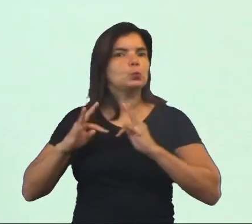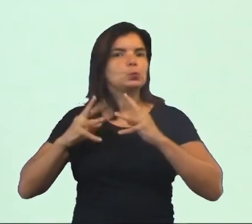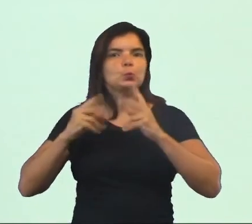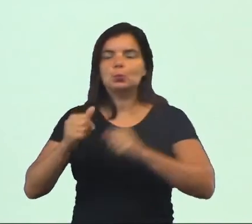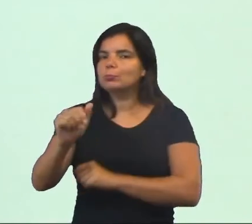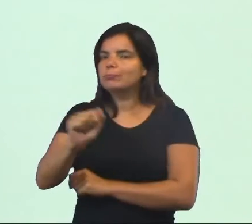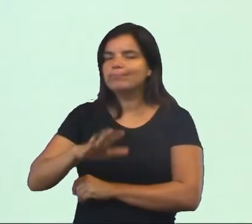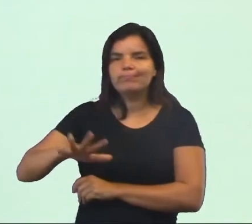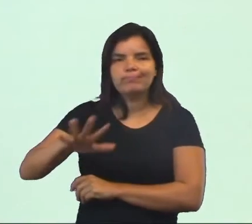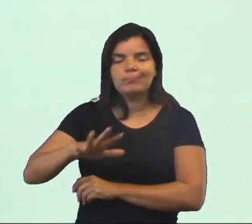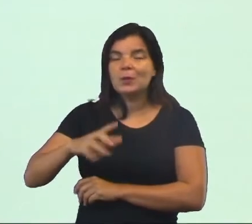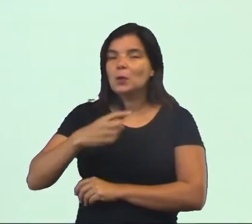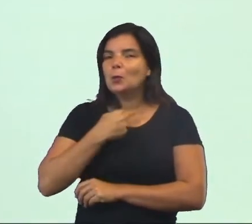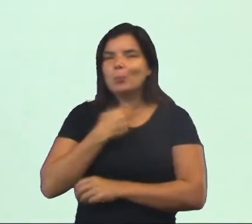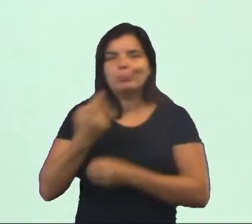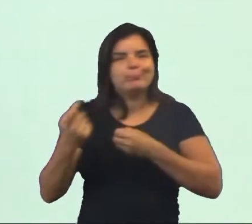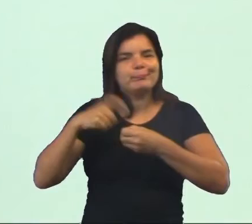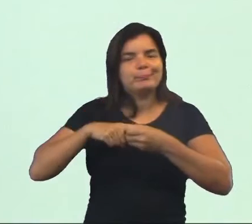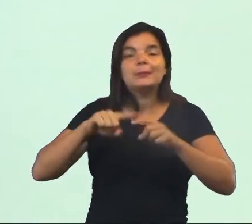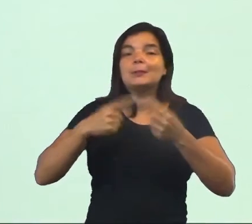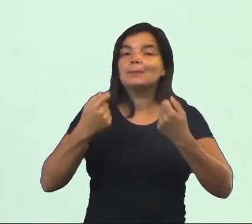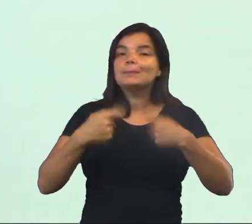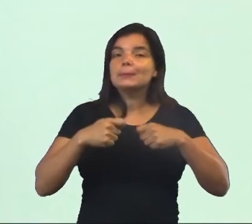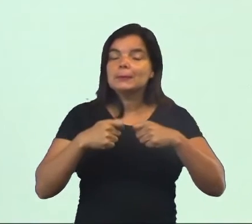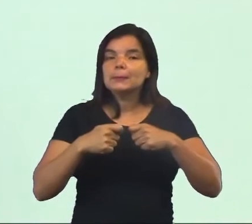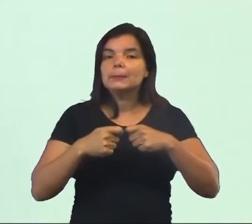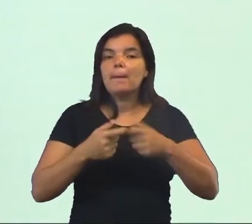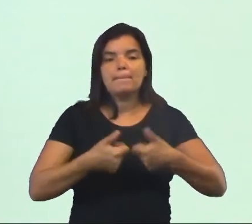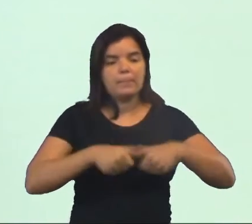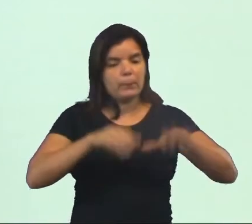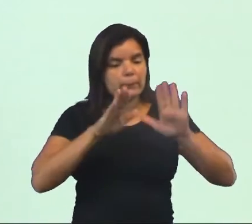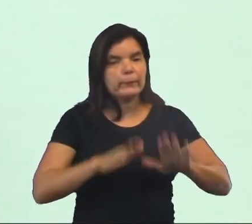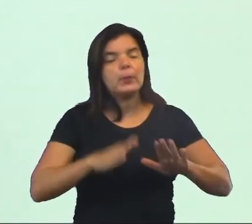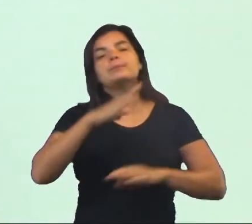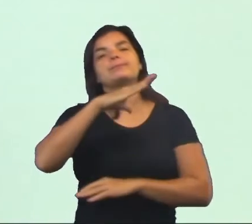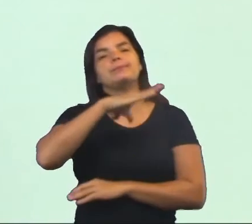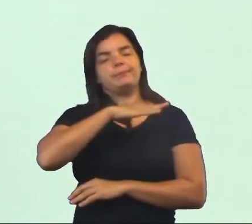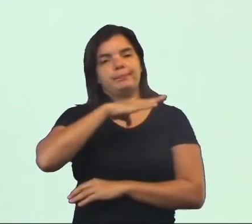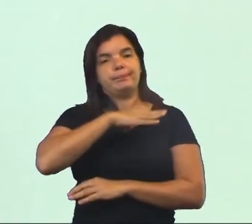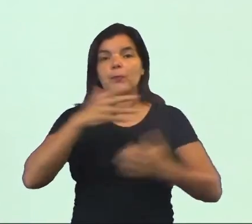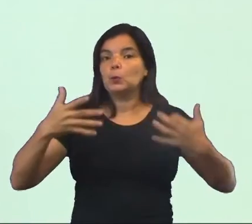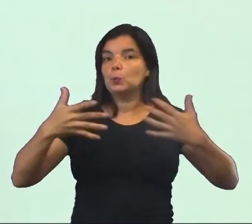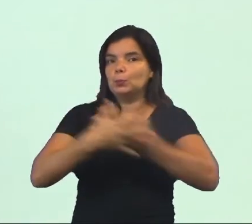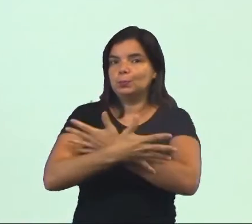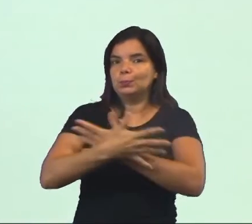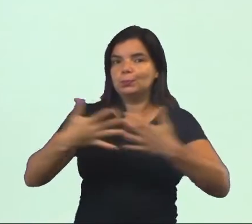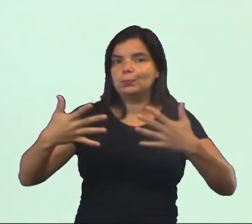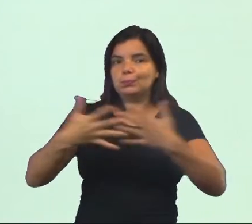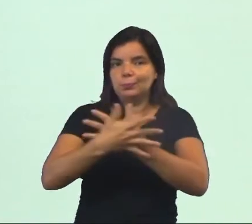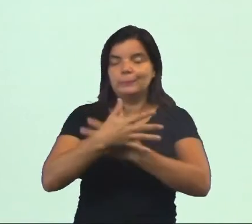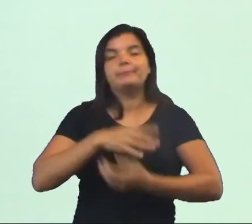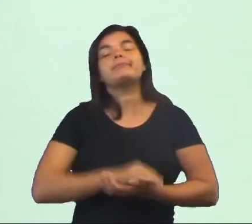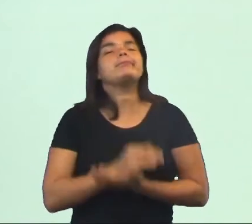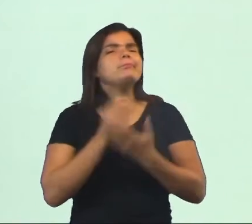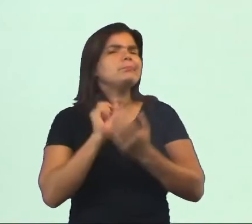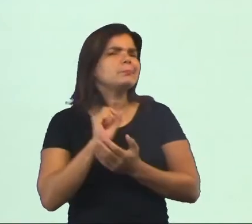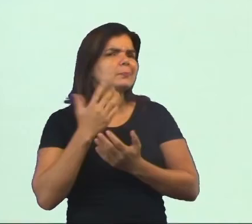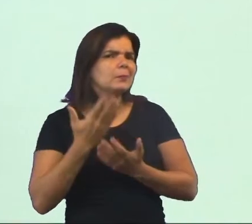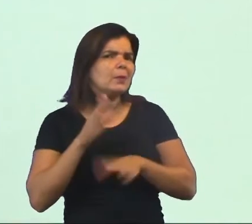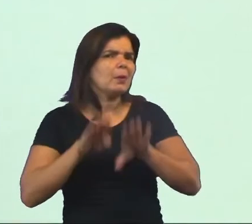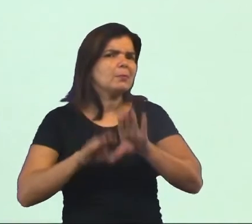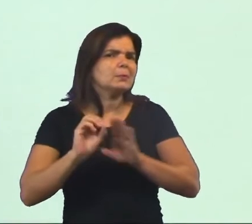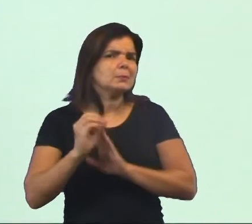tem mais como retornar e elas precisam se estabelecerem aqui nos grandes centros urbanos. Com isso, o que é que muitas